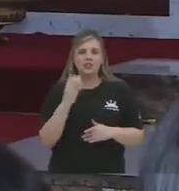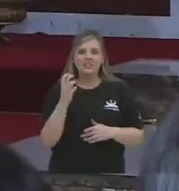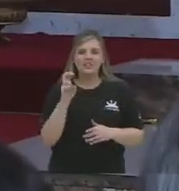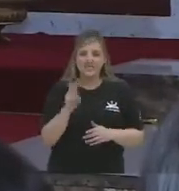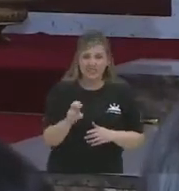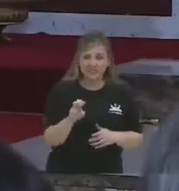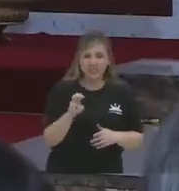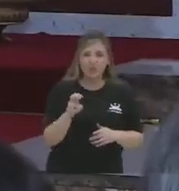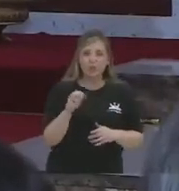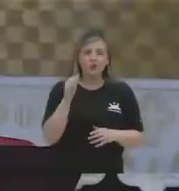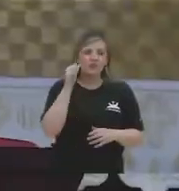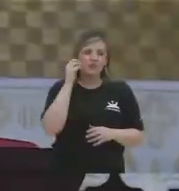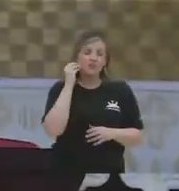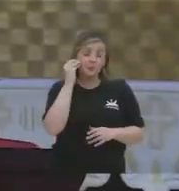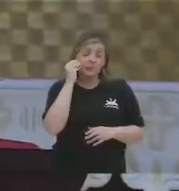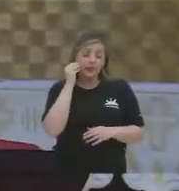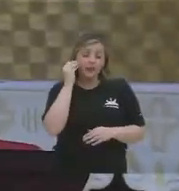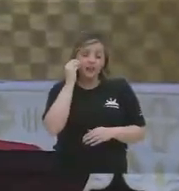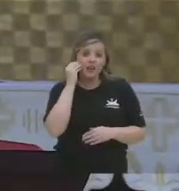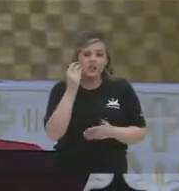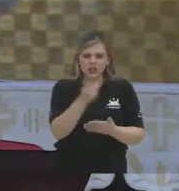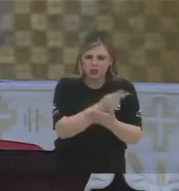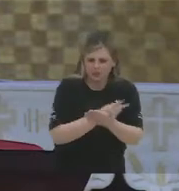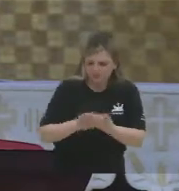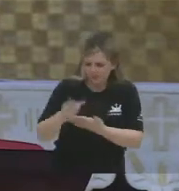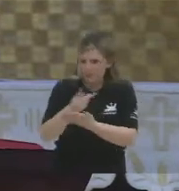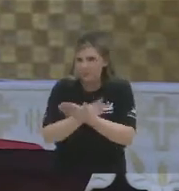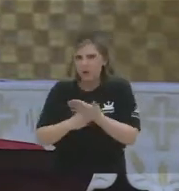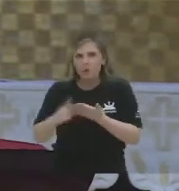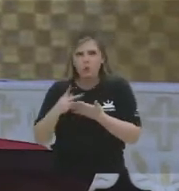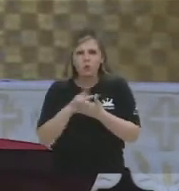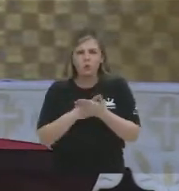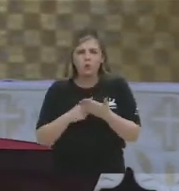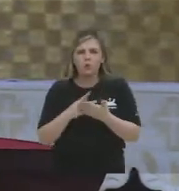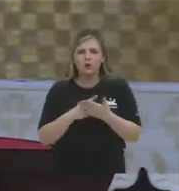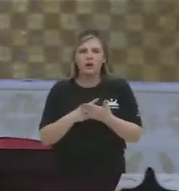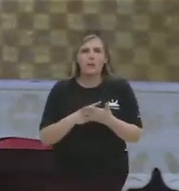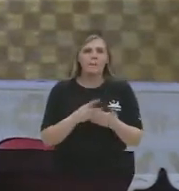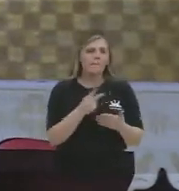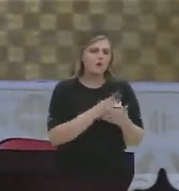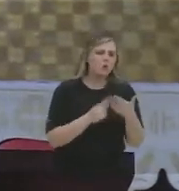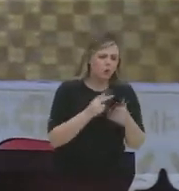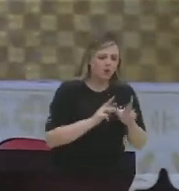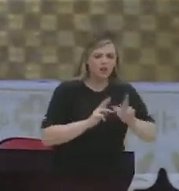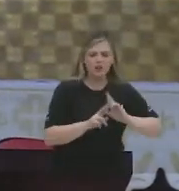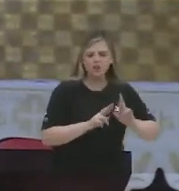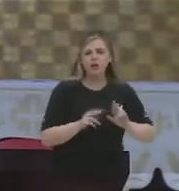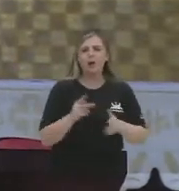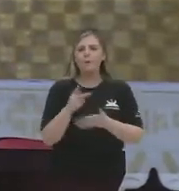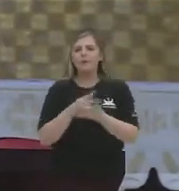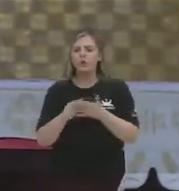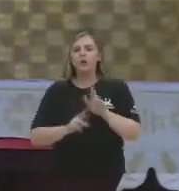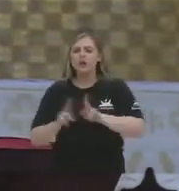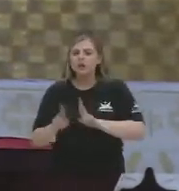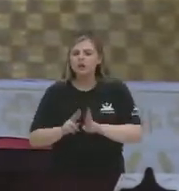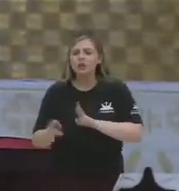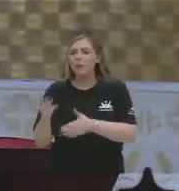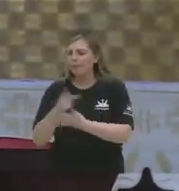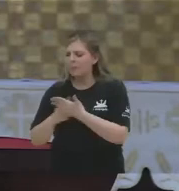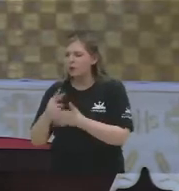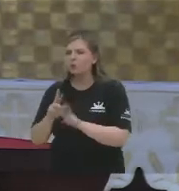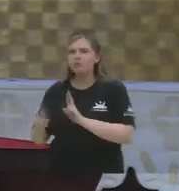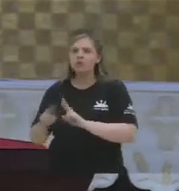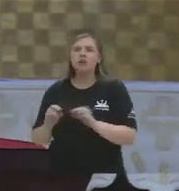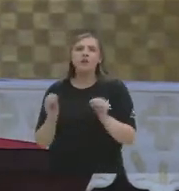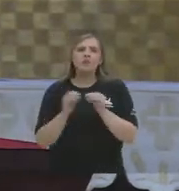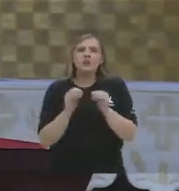aqui, são experiências de busca. Se uma pessoa busca uma religião aqui, busca outra, busca, está fazendo o quê? Eu não condeno,